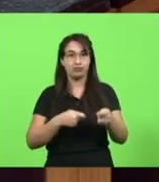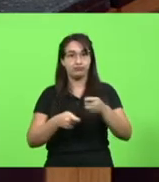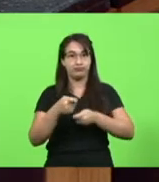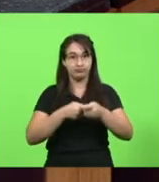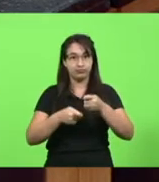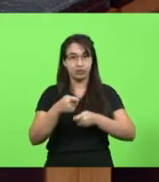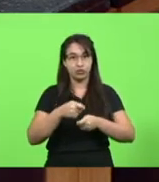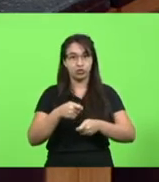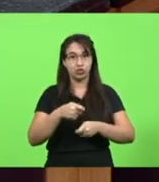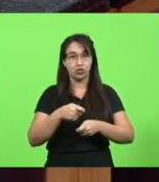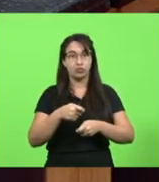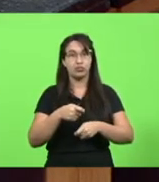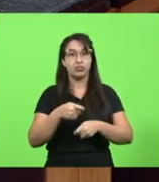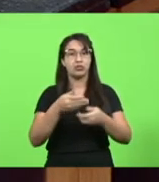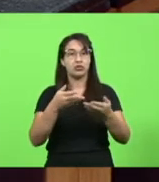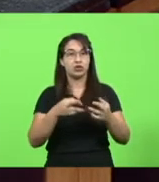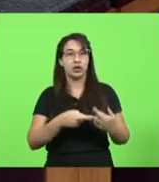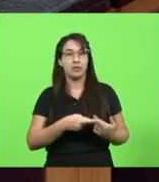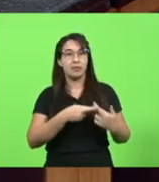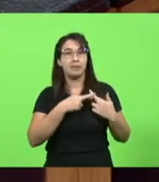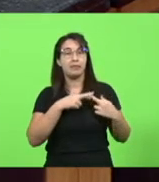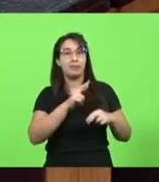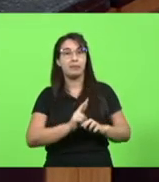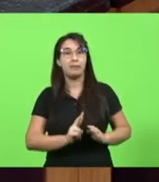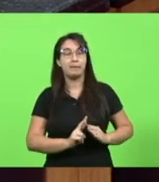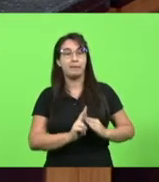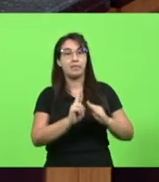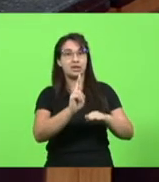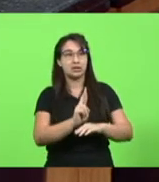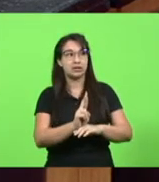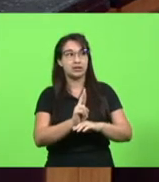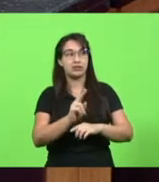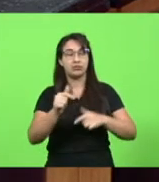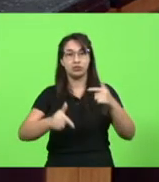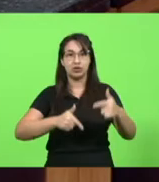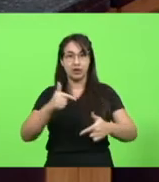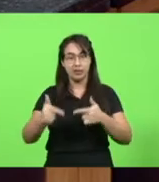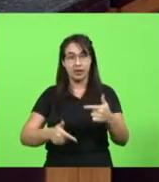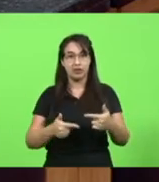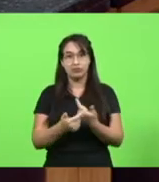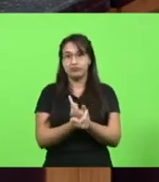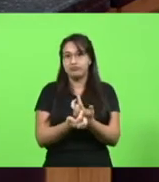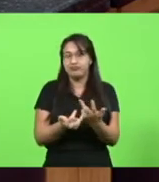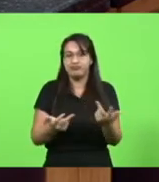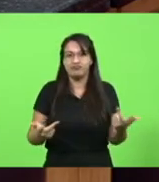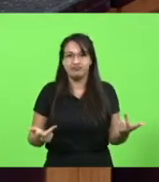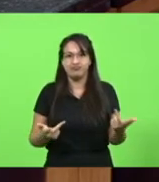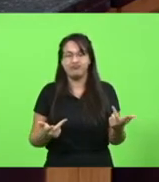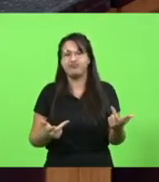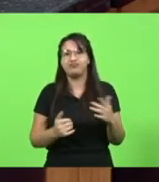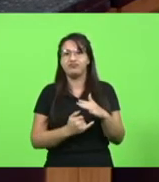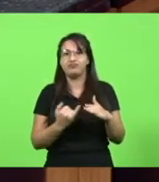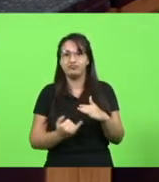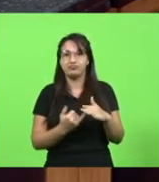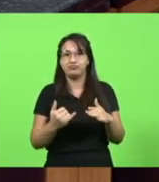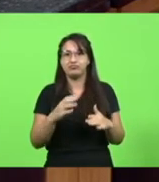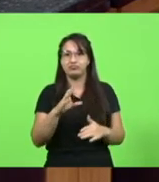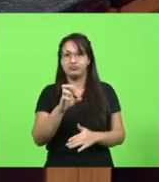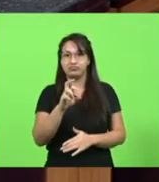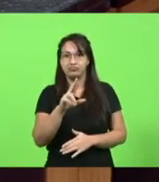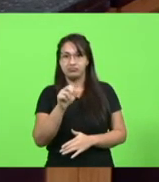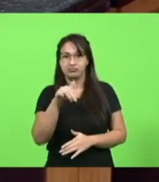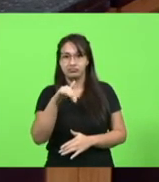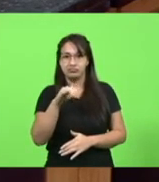de representação dos trabalhadores, diversificação para a indústria cerâmica, plástica, química,